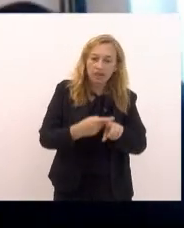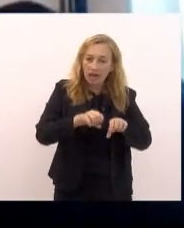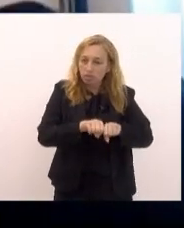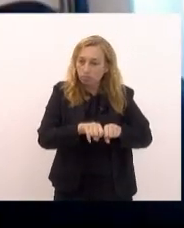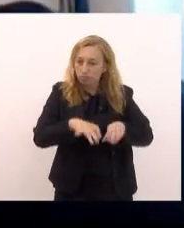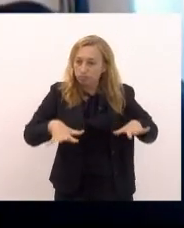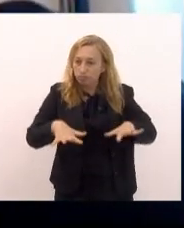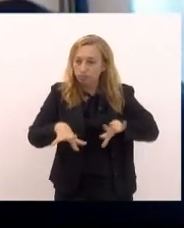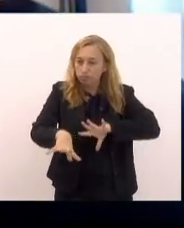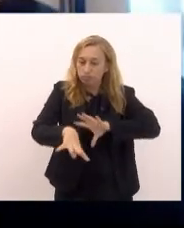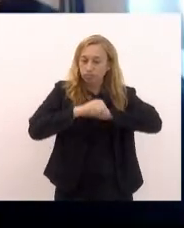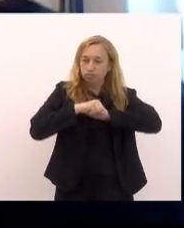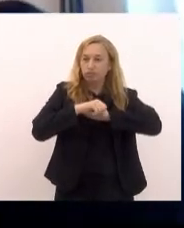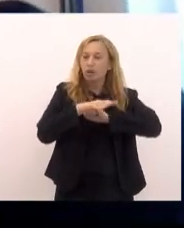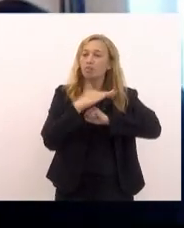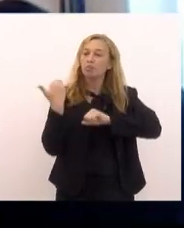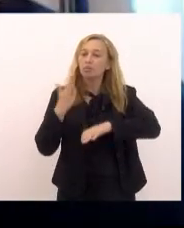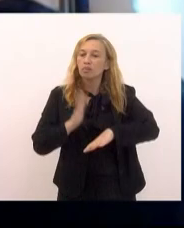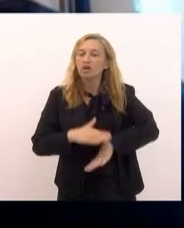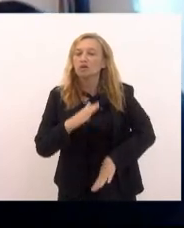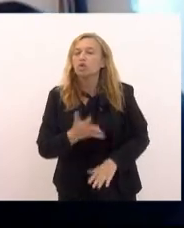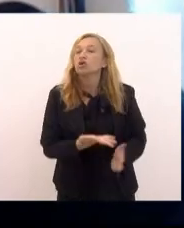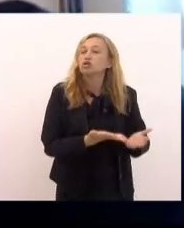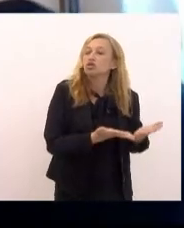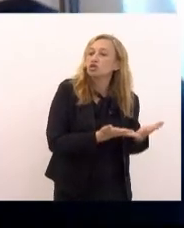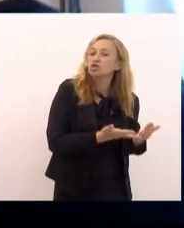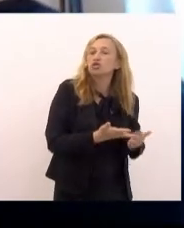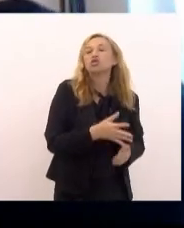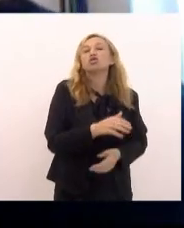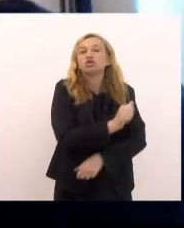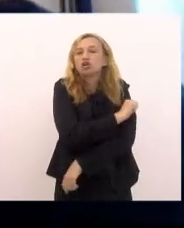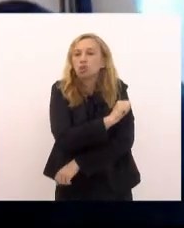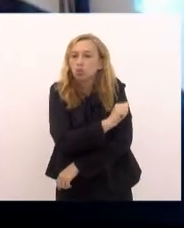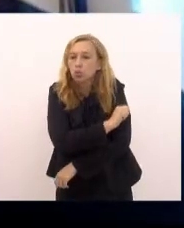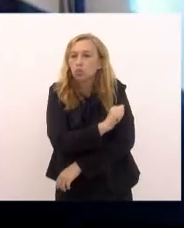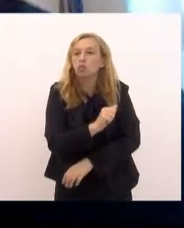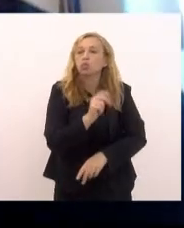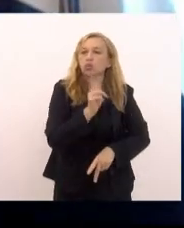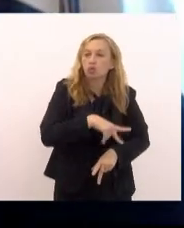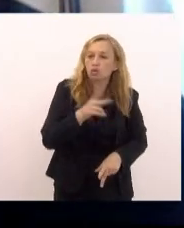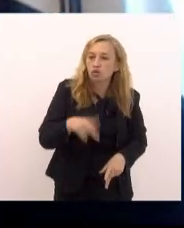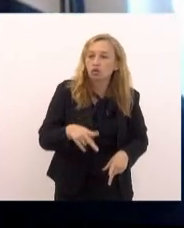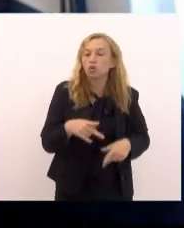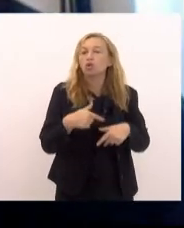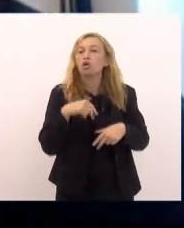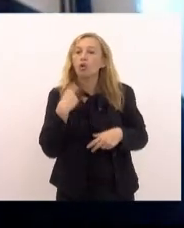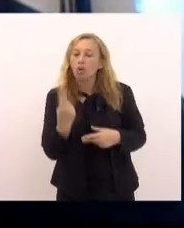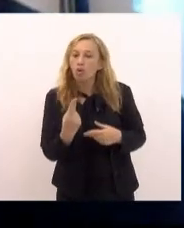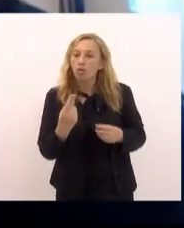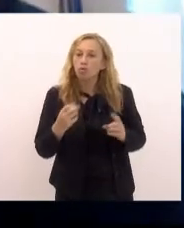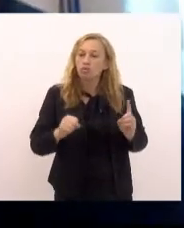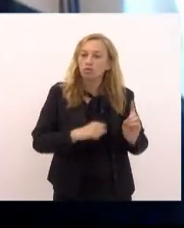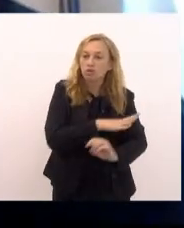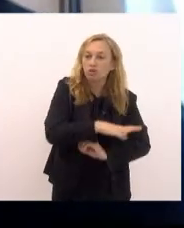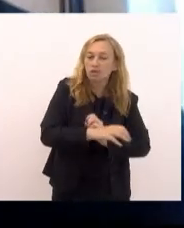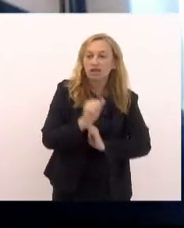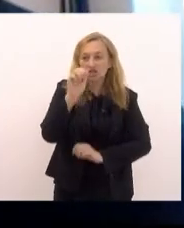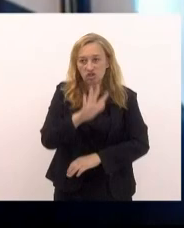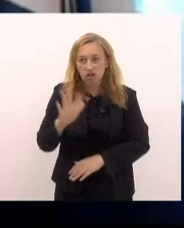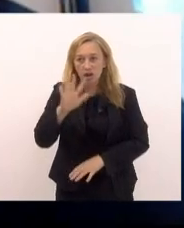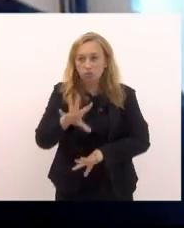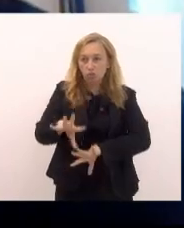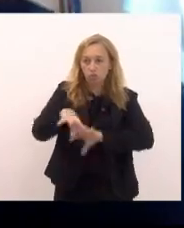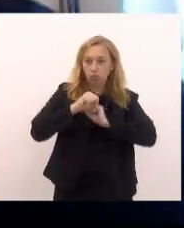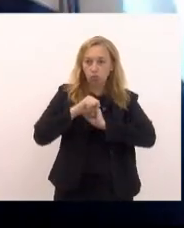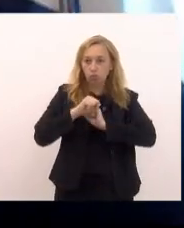mortes de estudantes, de responsáveis, de professores ou de pessoas da sociedade em geral que se contaminem através de